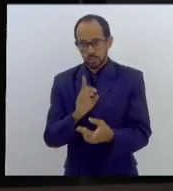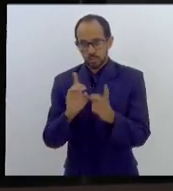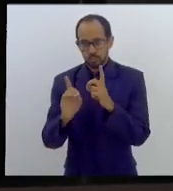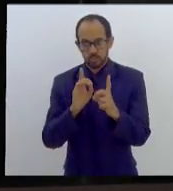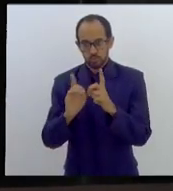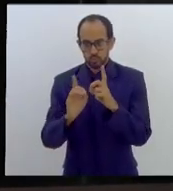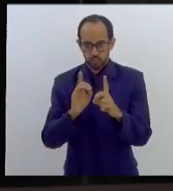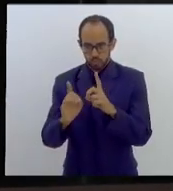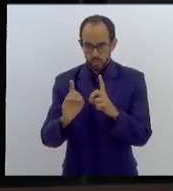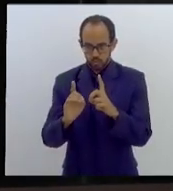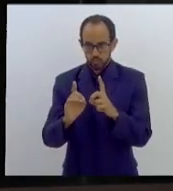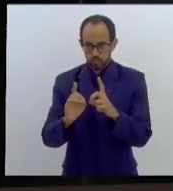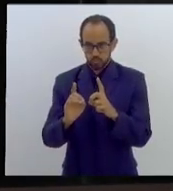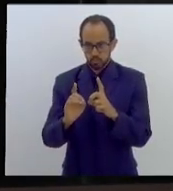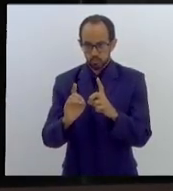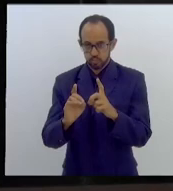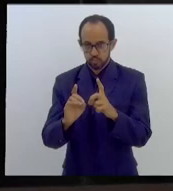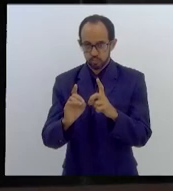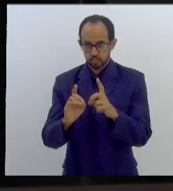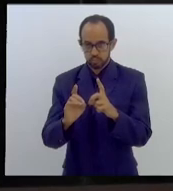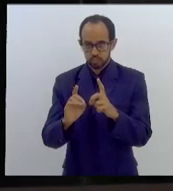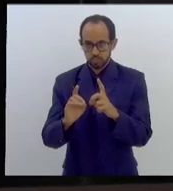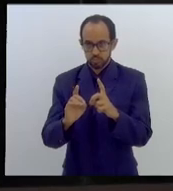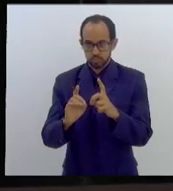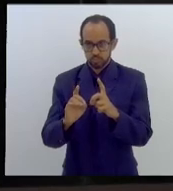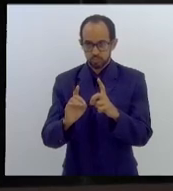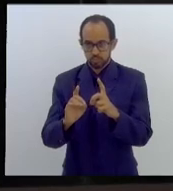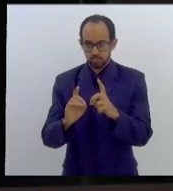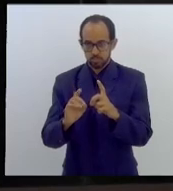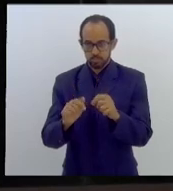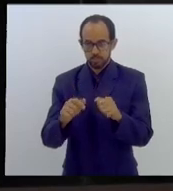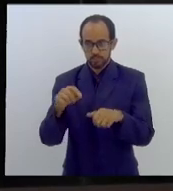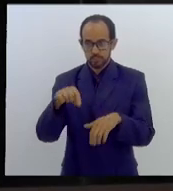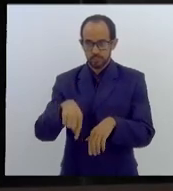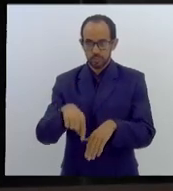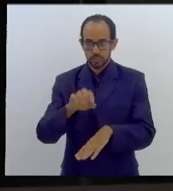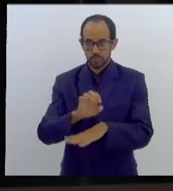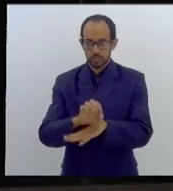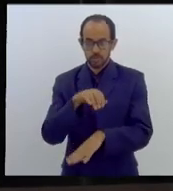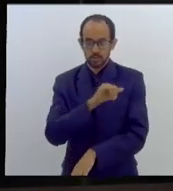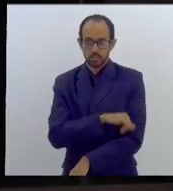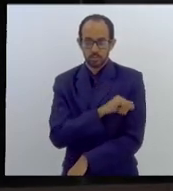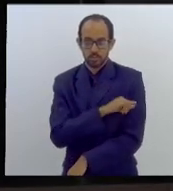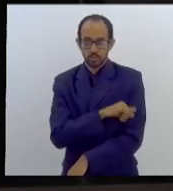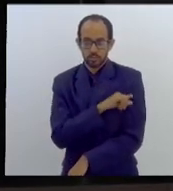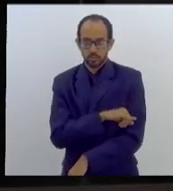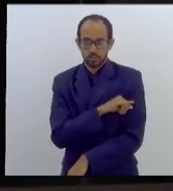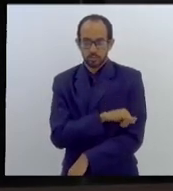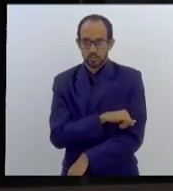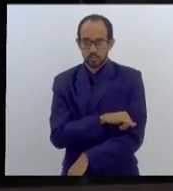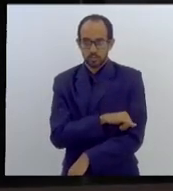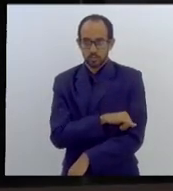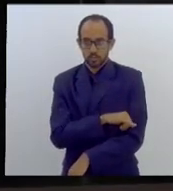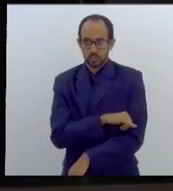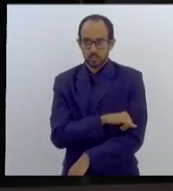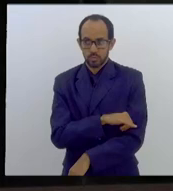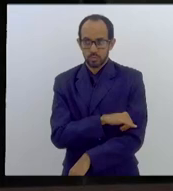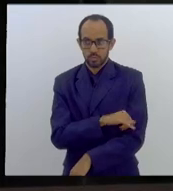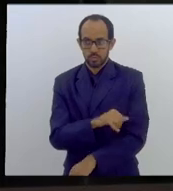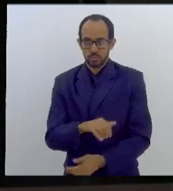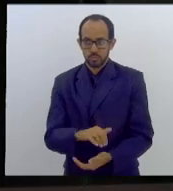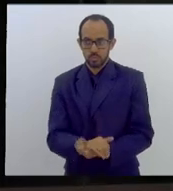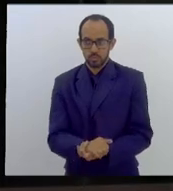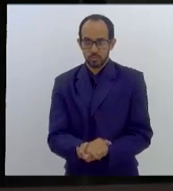em torno daquilo que se pretende nesse estado do Rio de Janeiro como desenvolvimento para atender